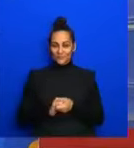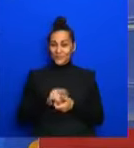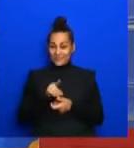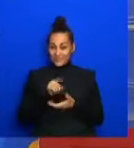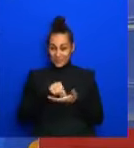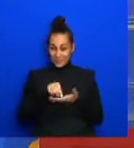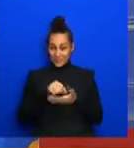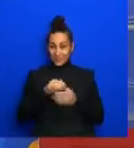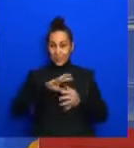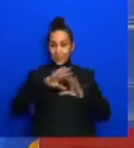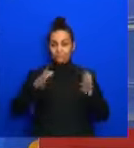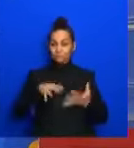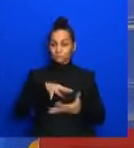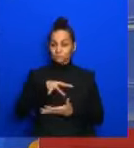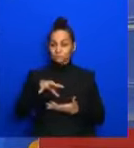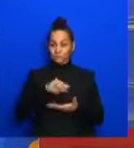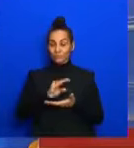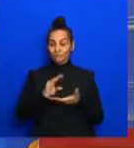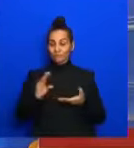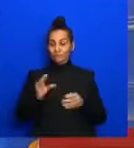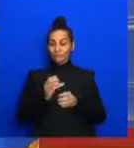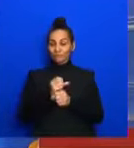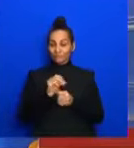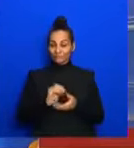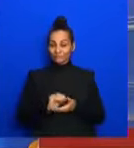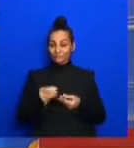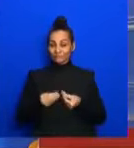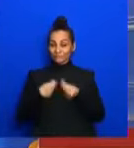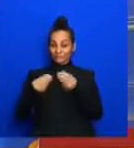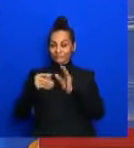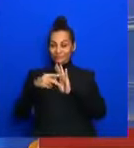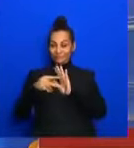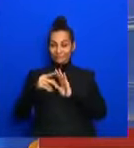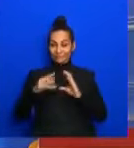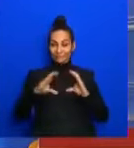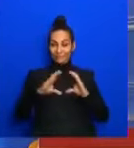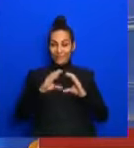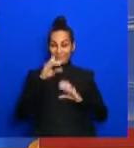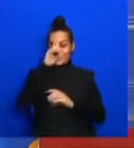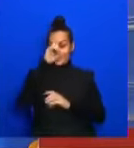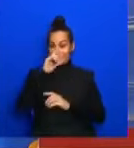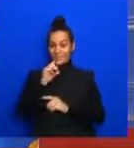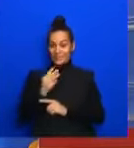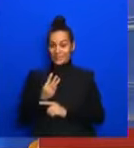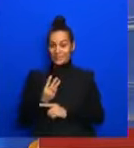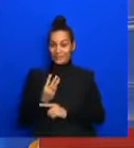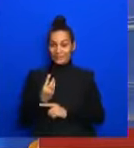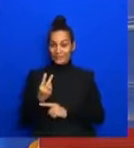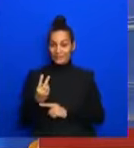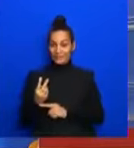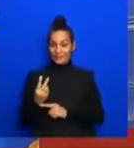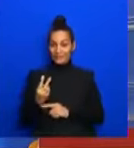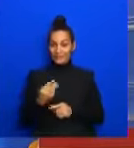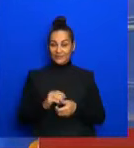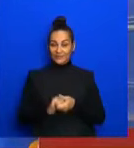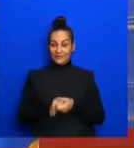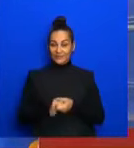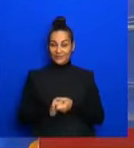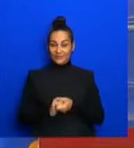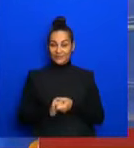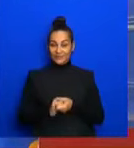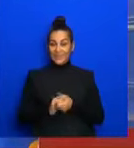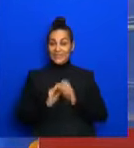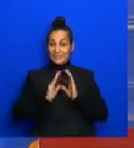E aí, tá marcando. O globo segue girando, o prêmio está acumulado e pode sair para você. Bola amarela, 32. Amarela,